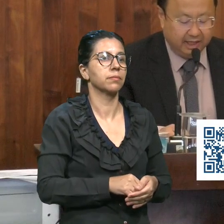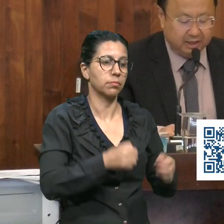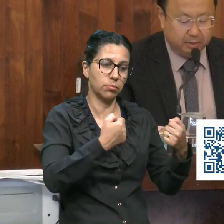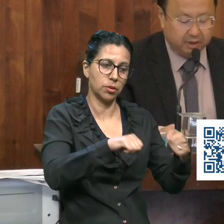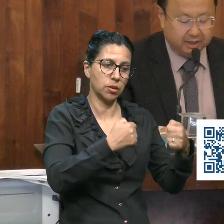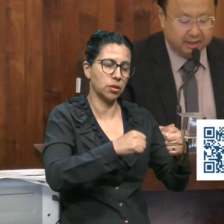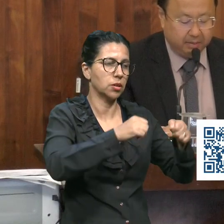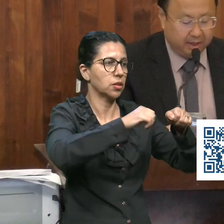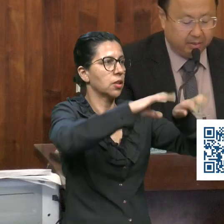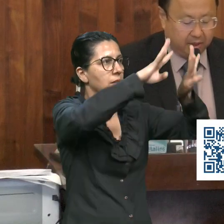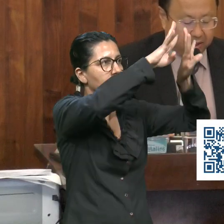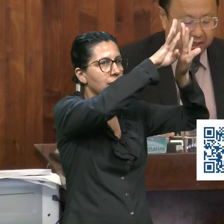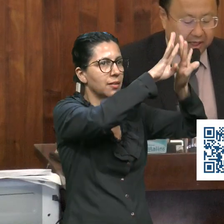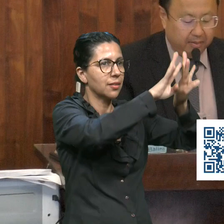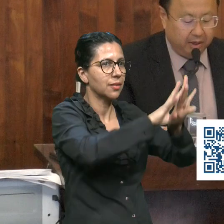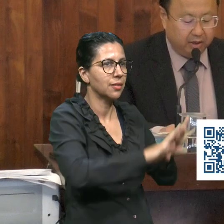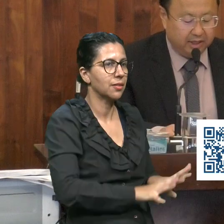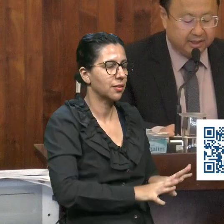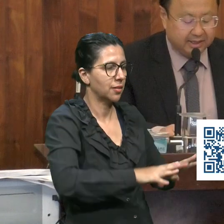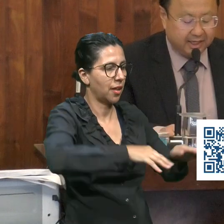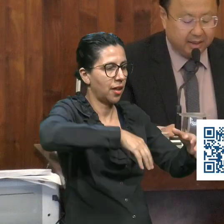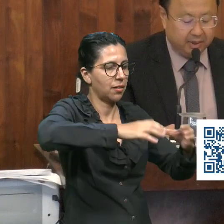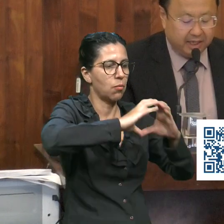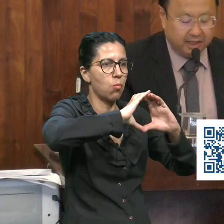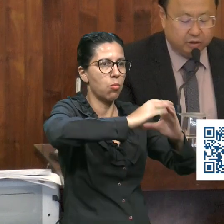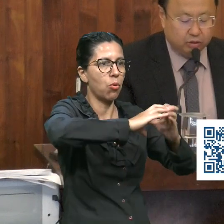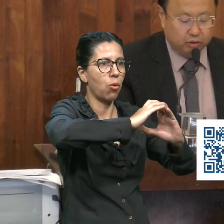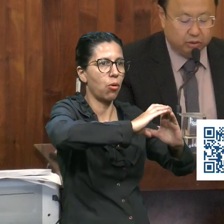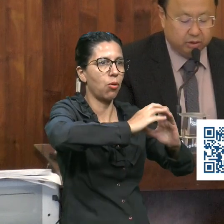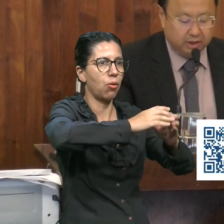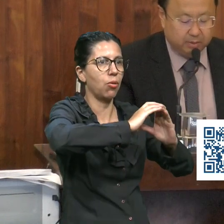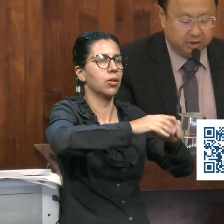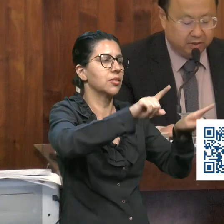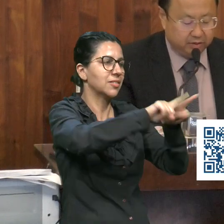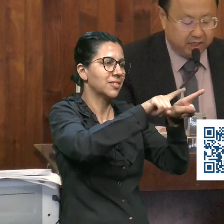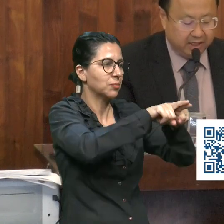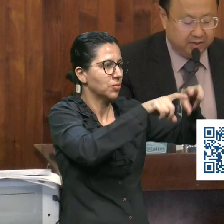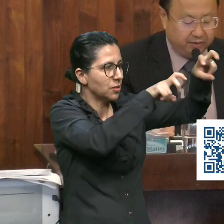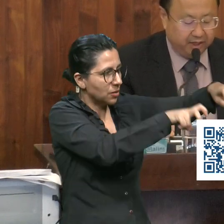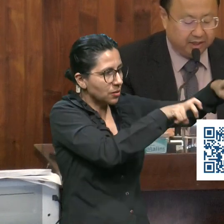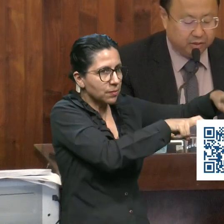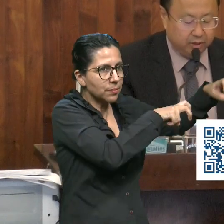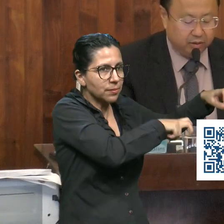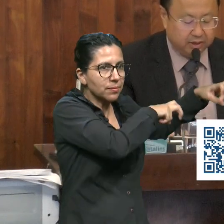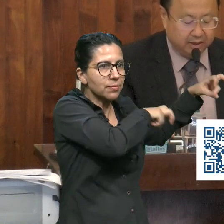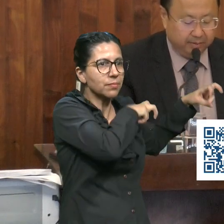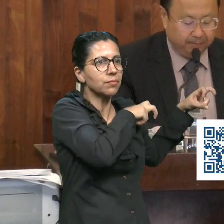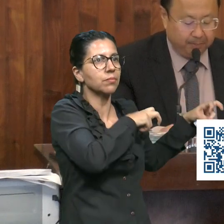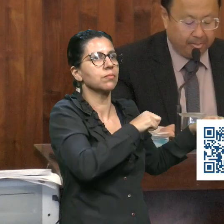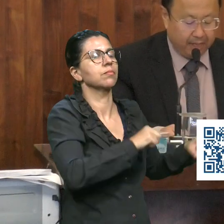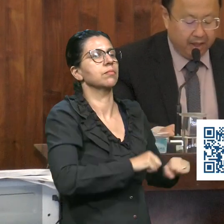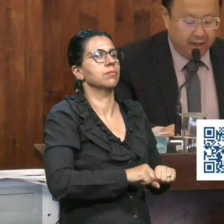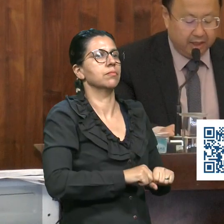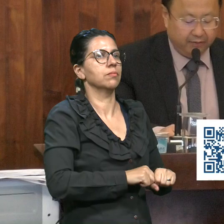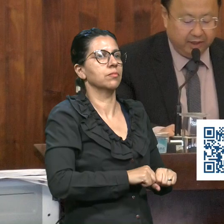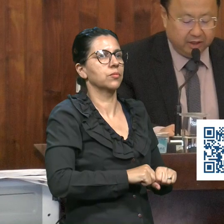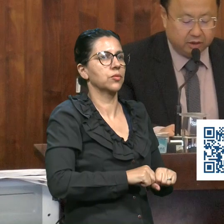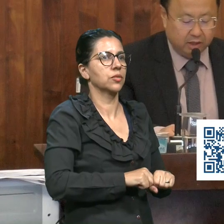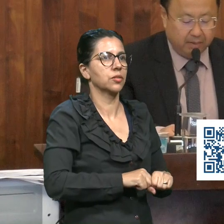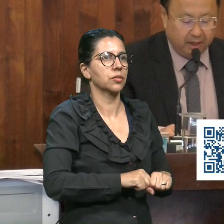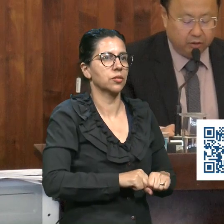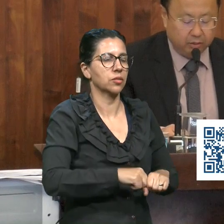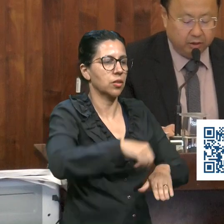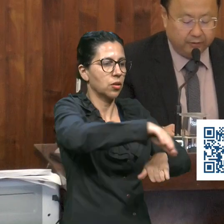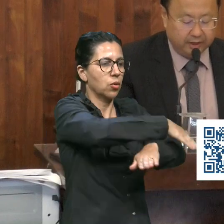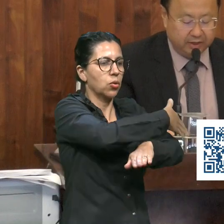de tela de proteção para a bola e melhorias nas arquibancadas do conjunto desportivo Jair de Freitas, o Erosão, na Avenida